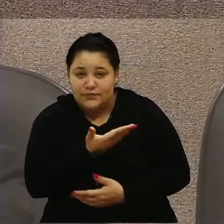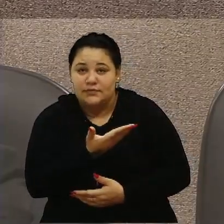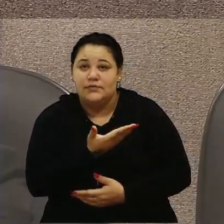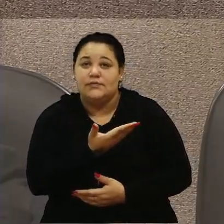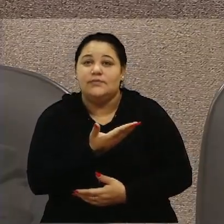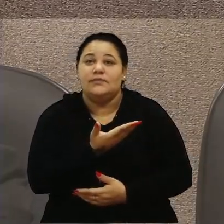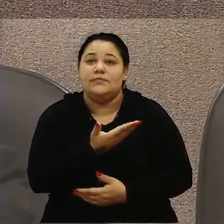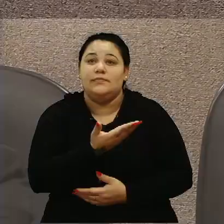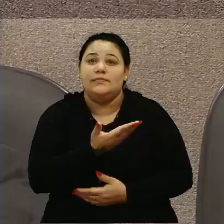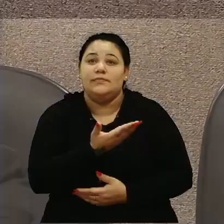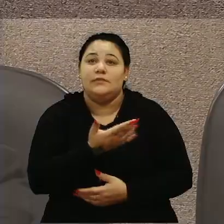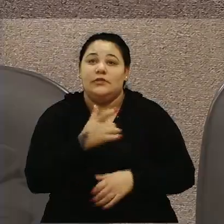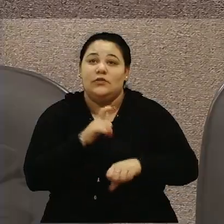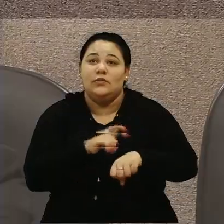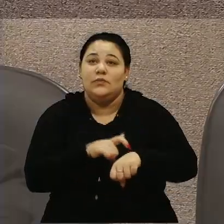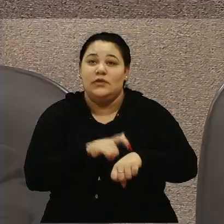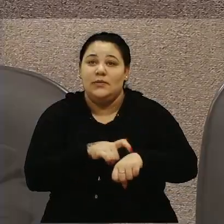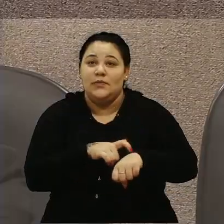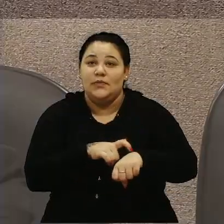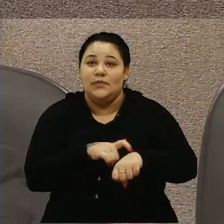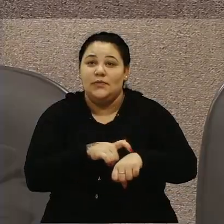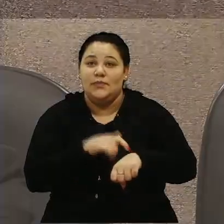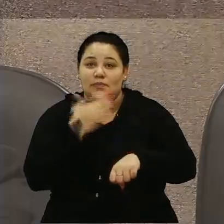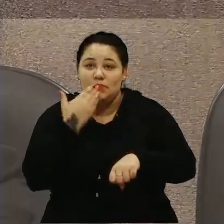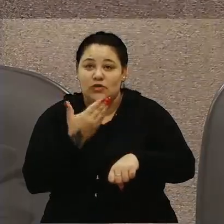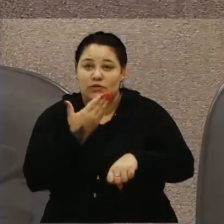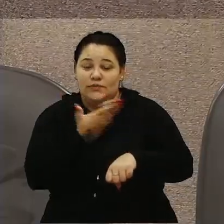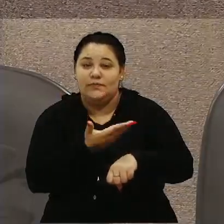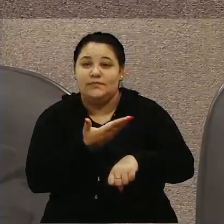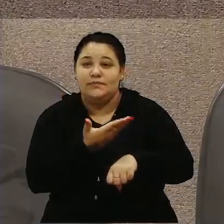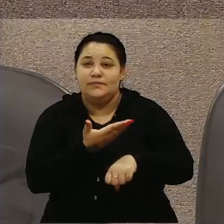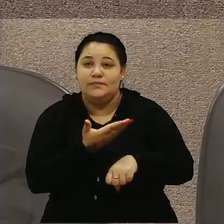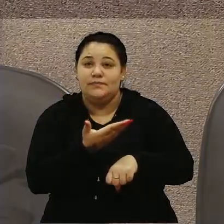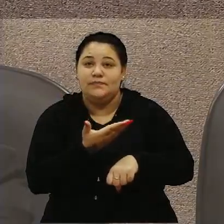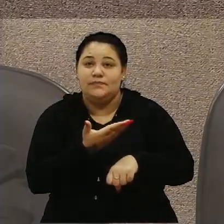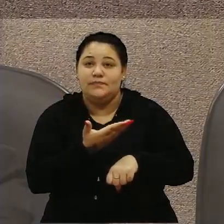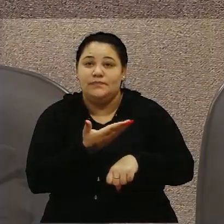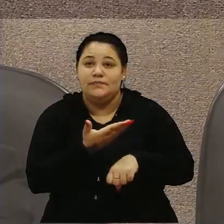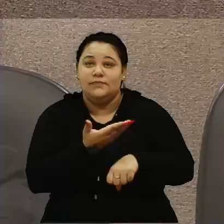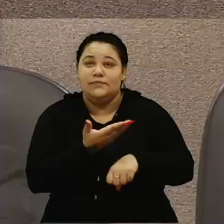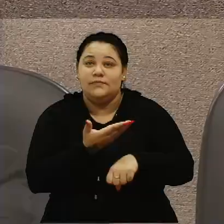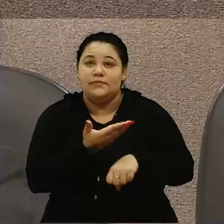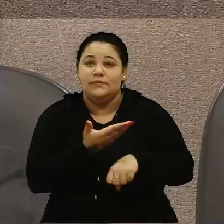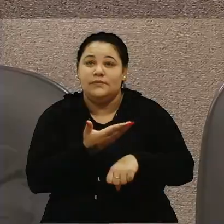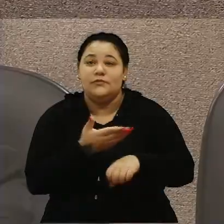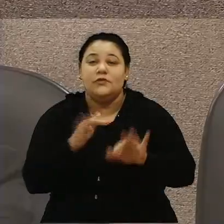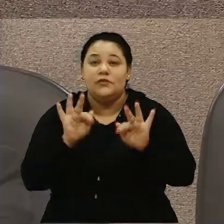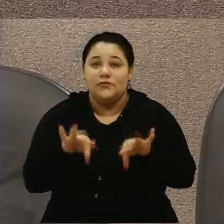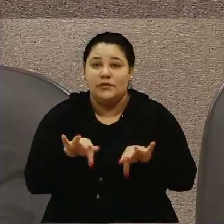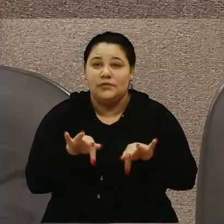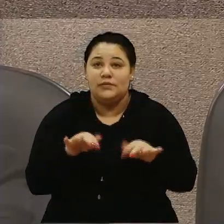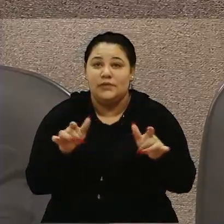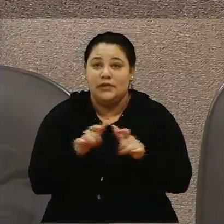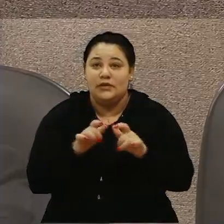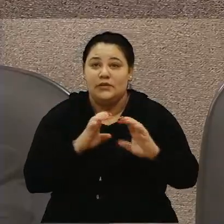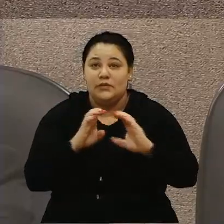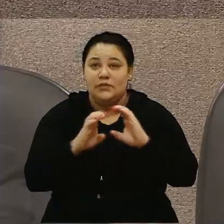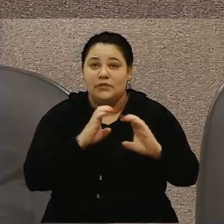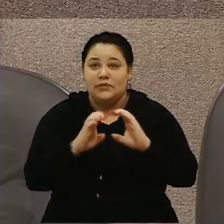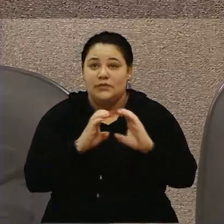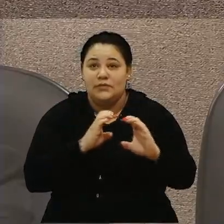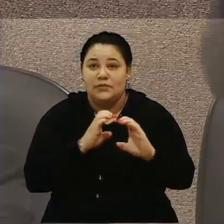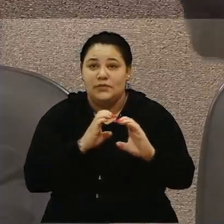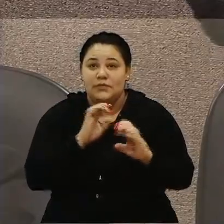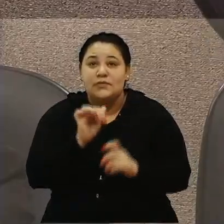né, dentro desse meu tempo que já encerrou, mas de lhe pedir que, a partir do final das pequenas comunicações, nós pudéssemos suspender a sessão por